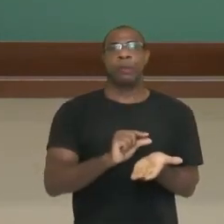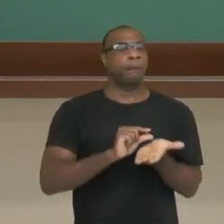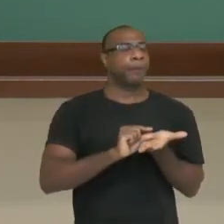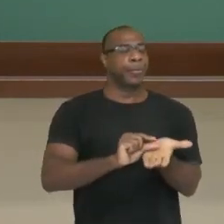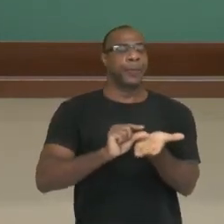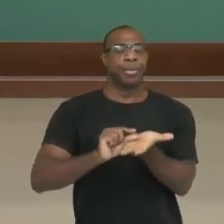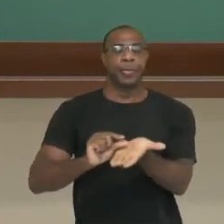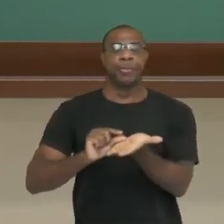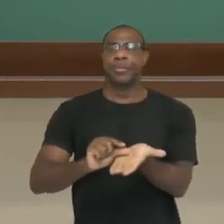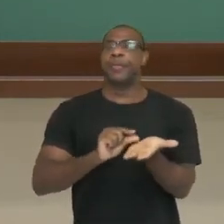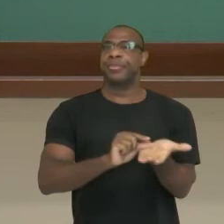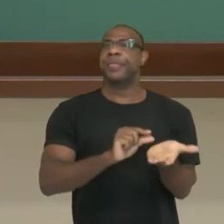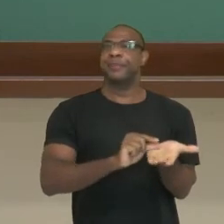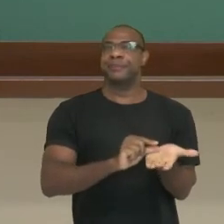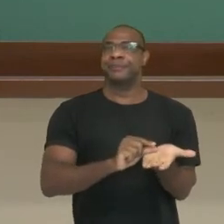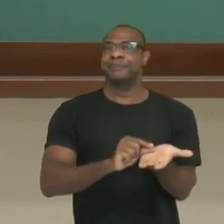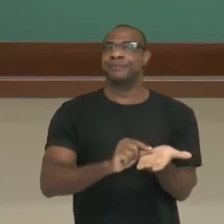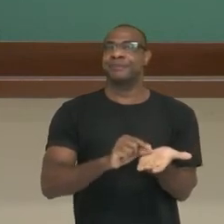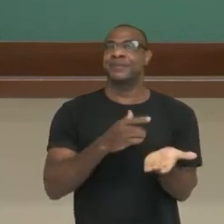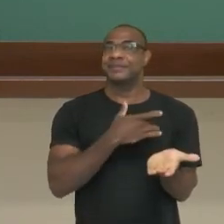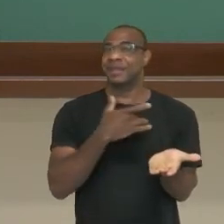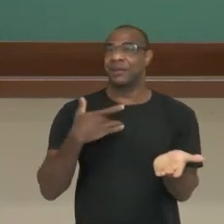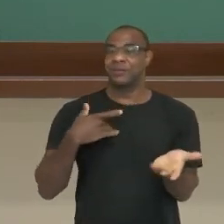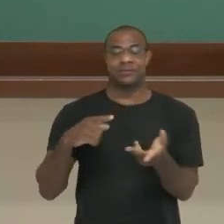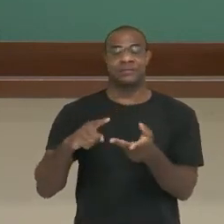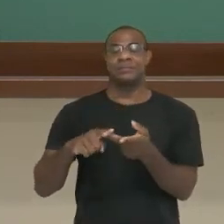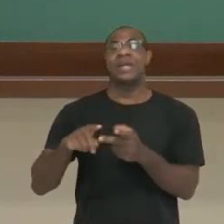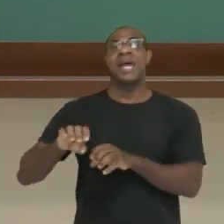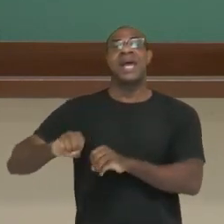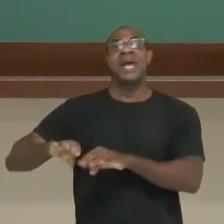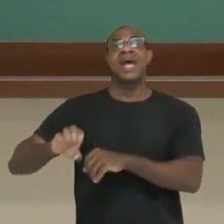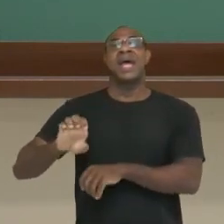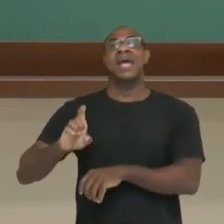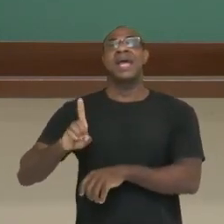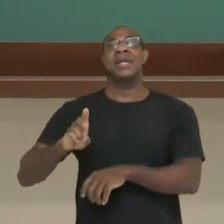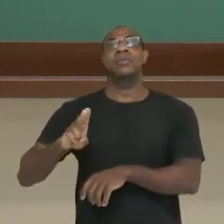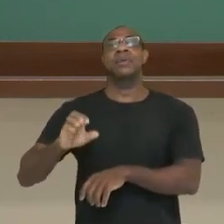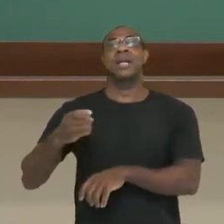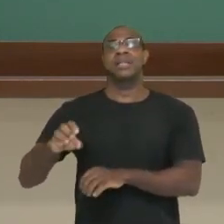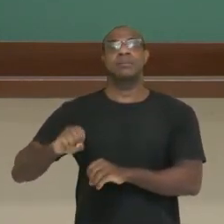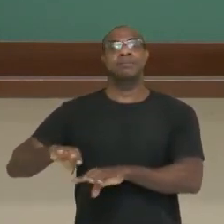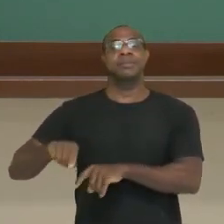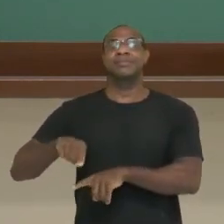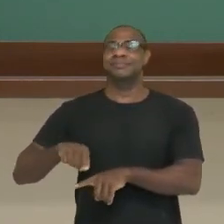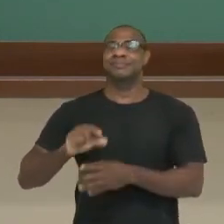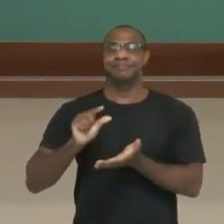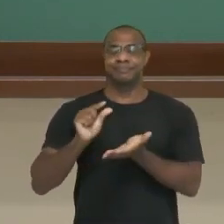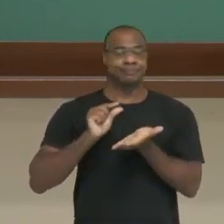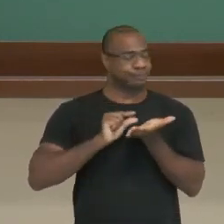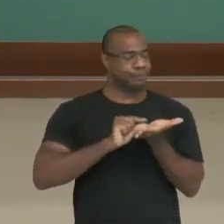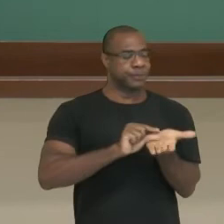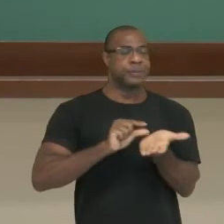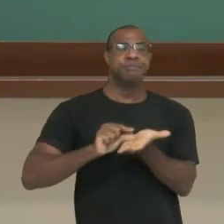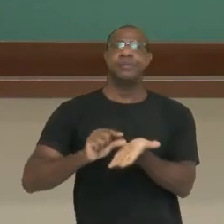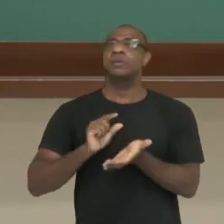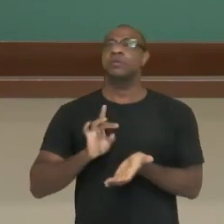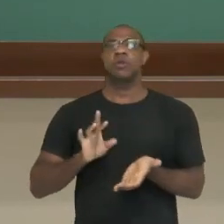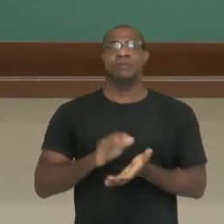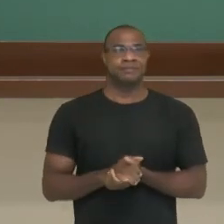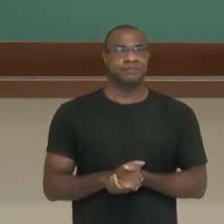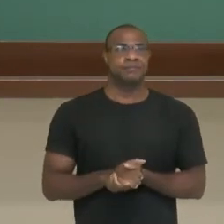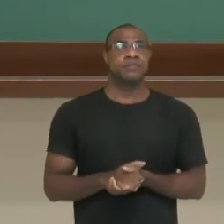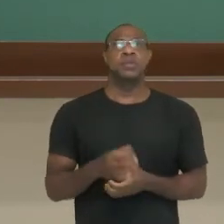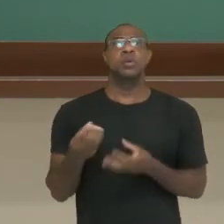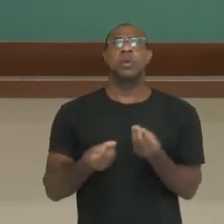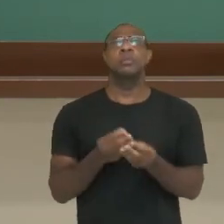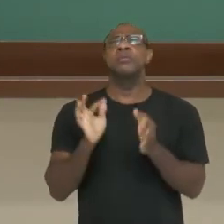em saúde e educação, comprometendo muito esse desenvolvimento social da população brasileira. Como chegou